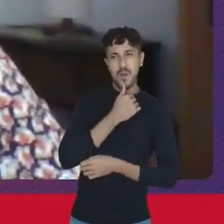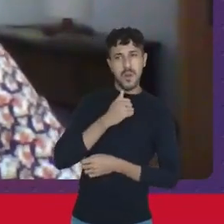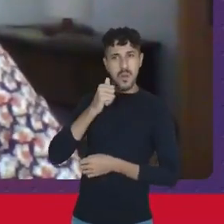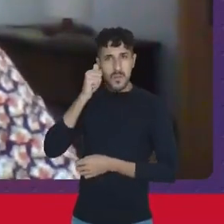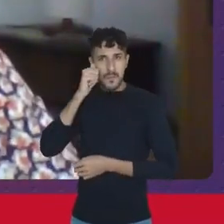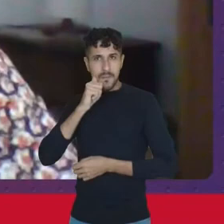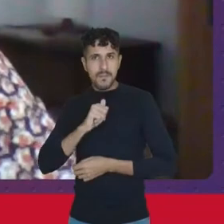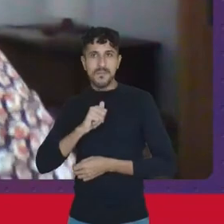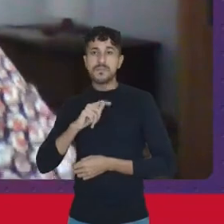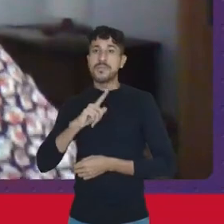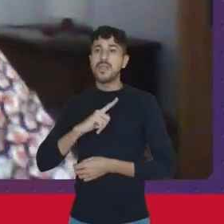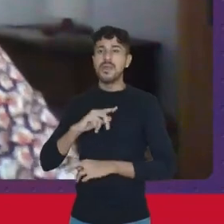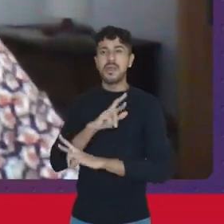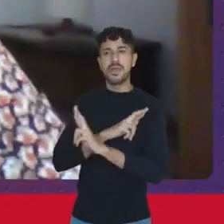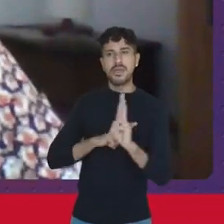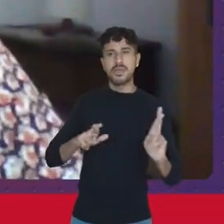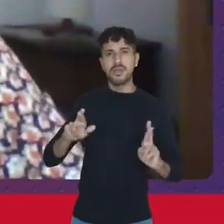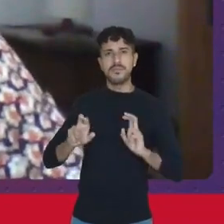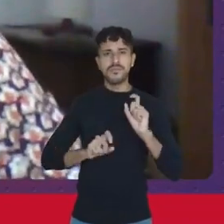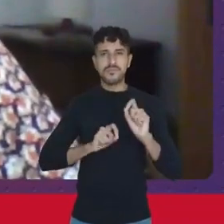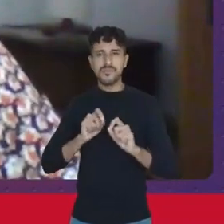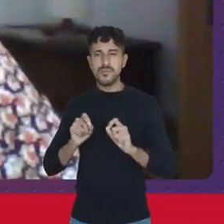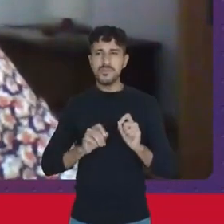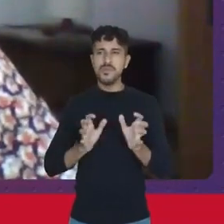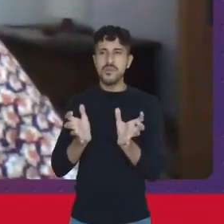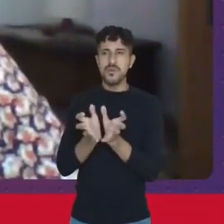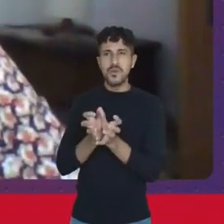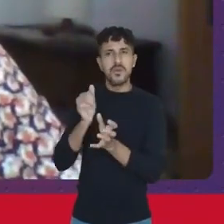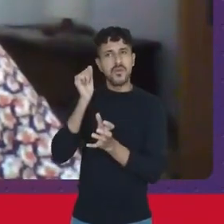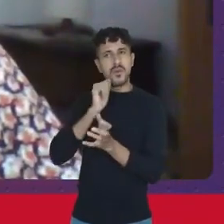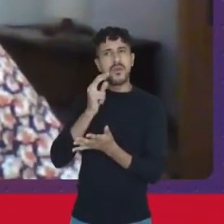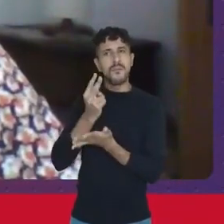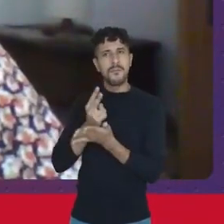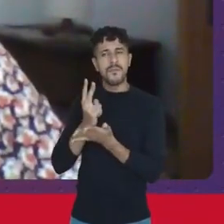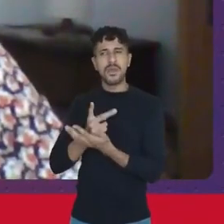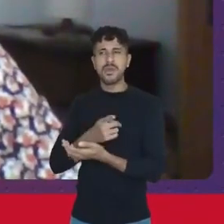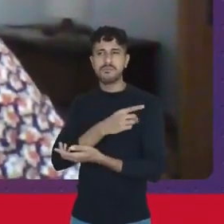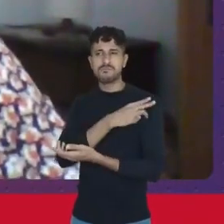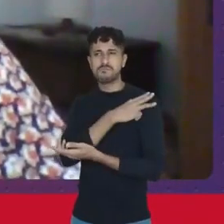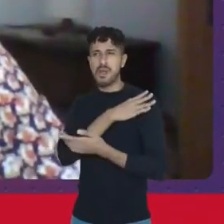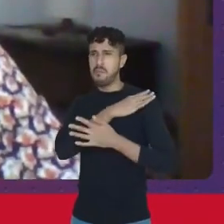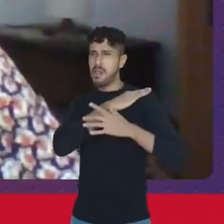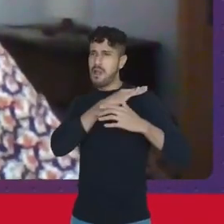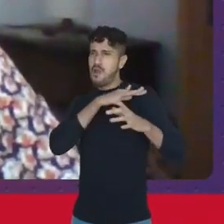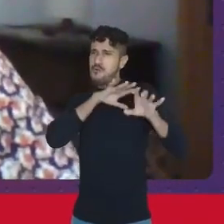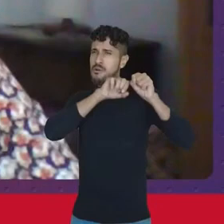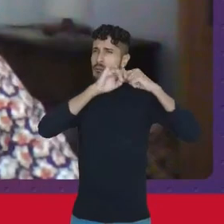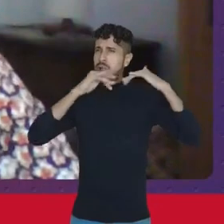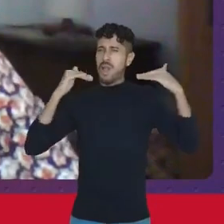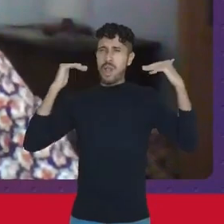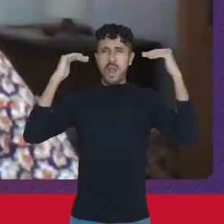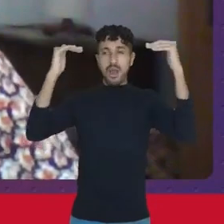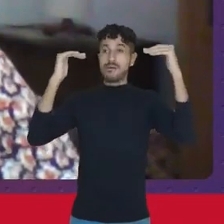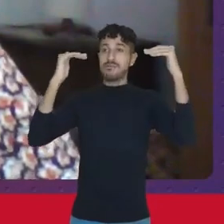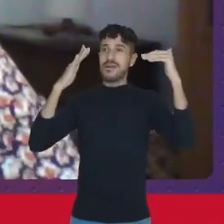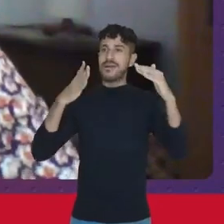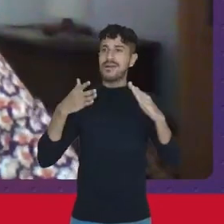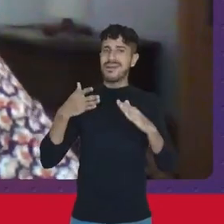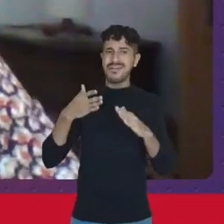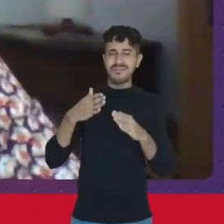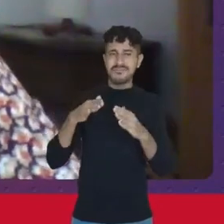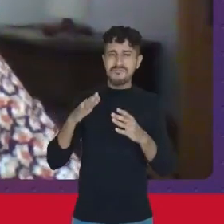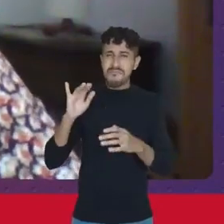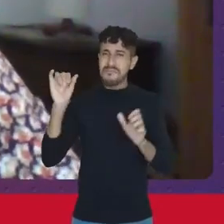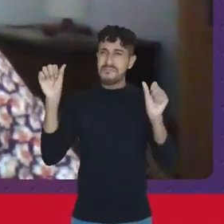e mulheres tem a ver com o fato de que as mulheres, mesmo com escolaridade mais elevada, se inserem nos